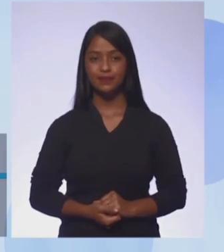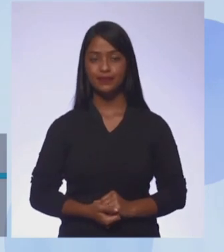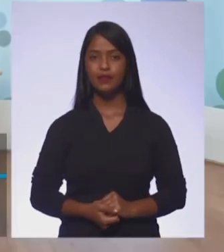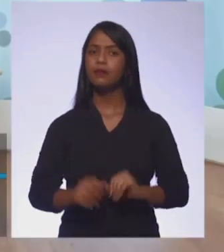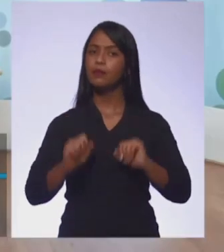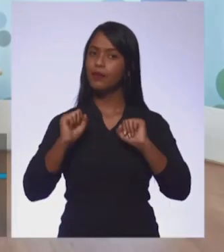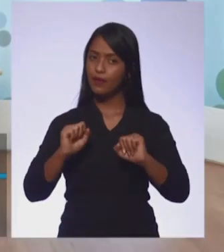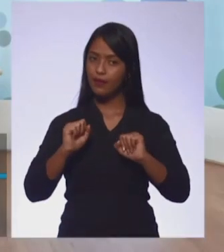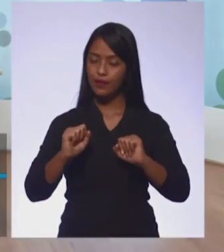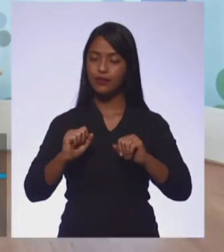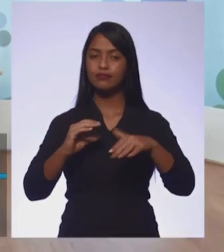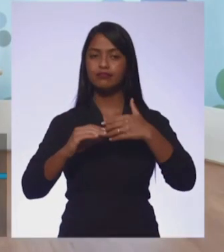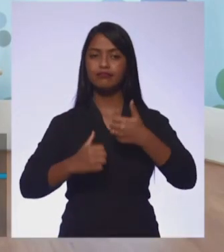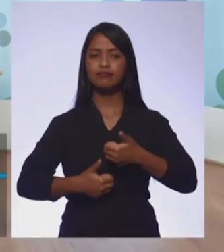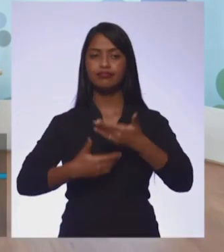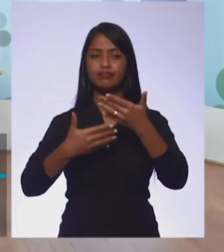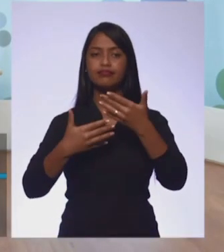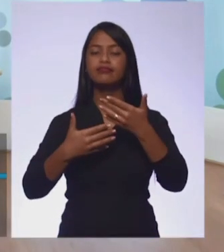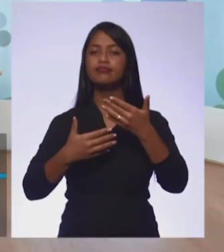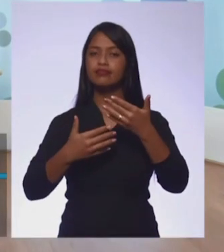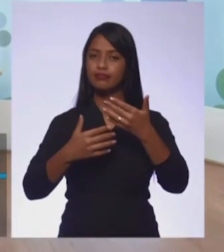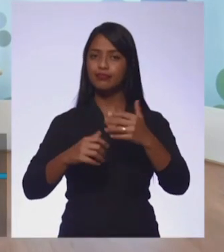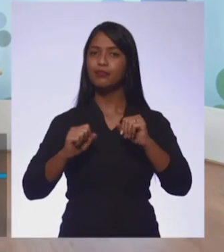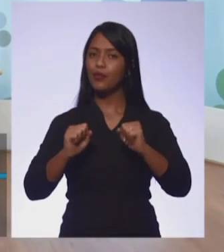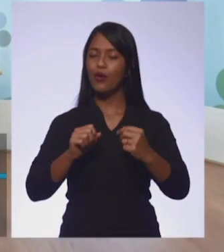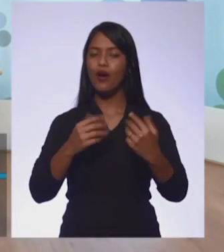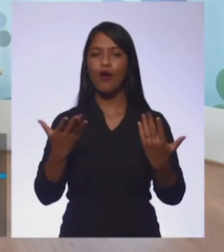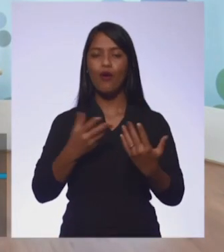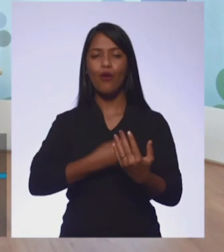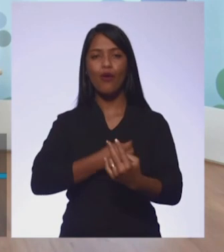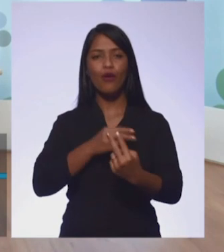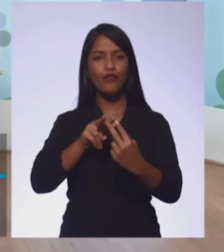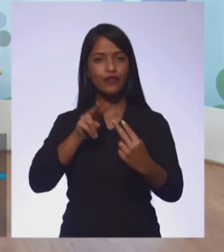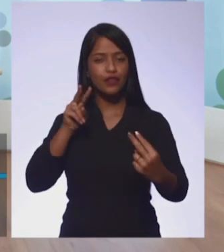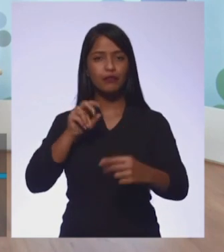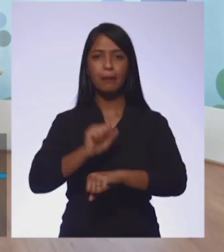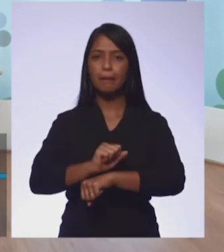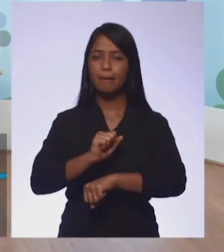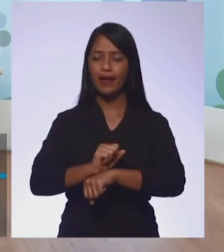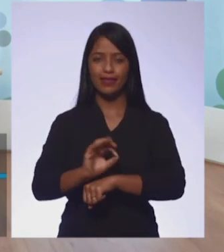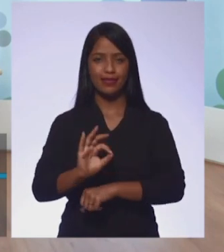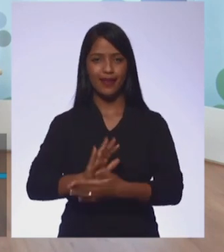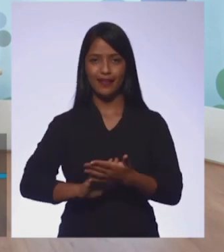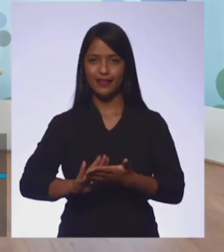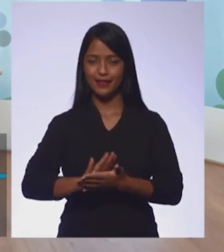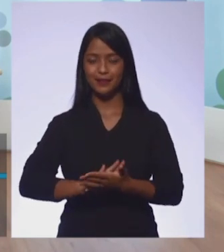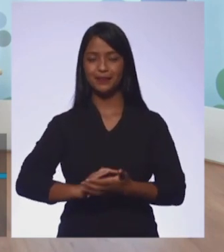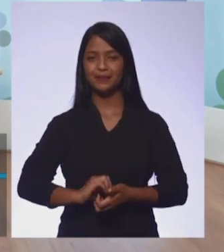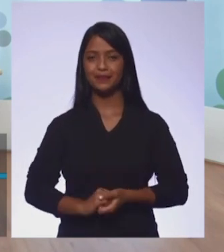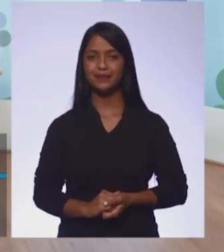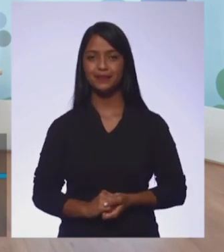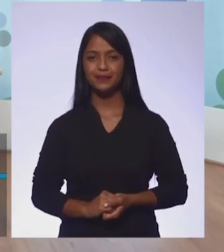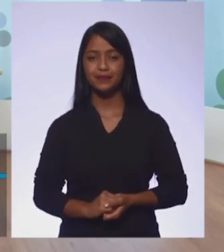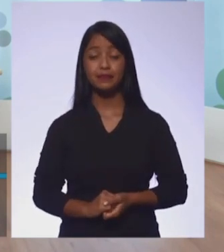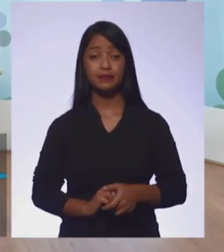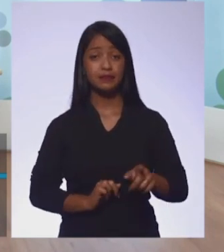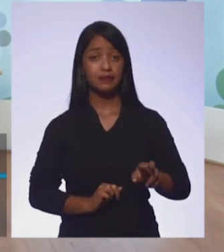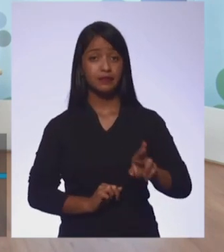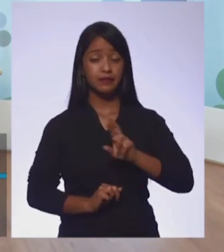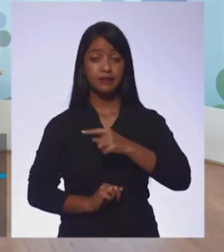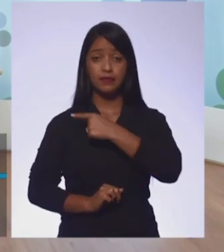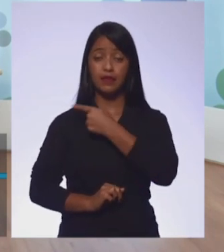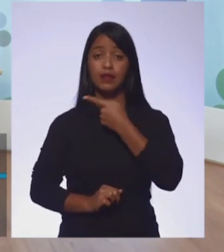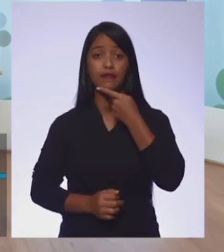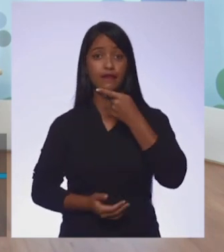Podem responder ao mesmo tempo aqui, no ao vivo, aqui, sem dar minutinhos. Que é uma